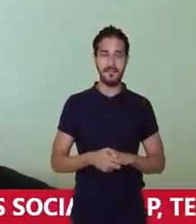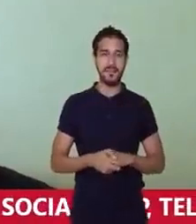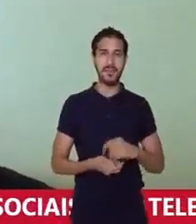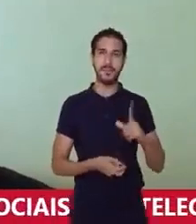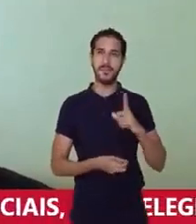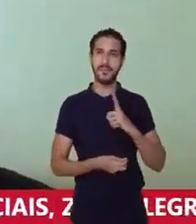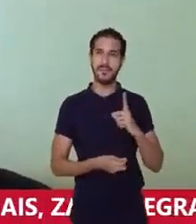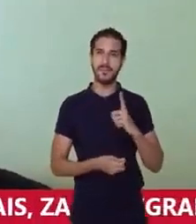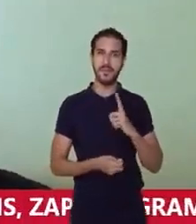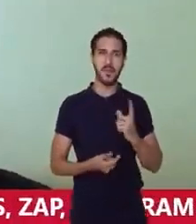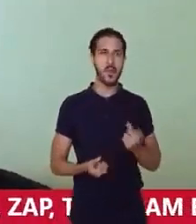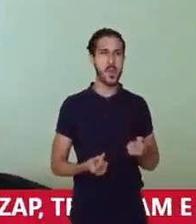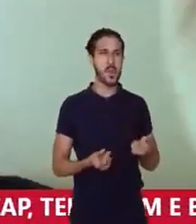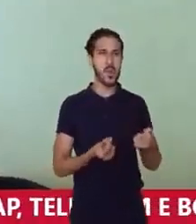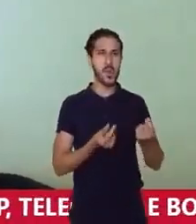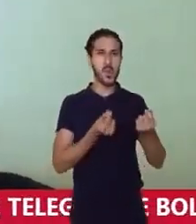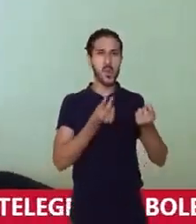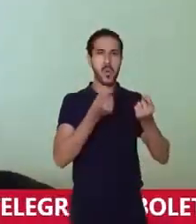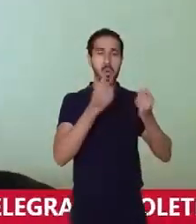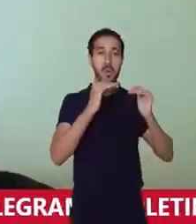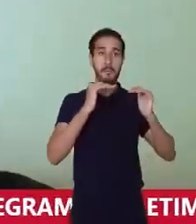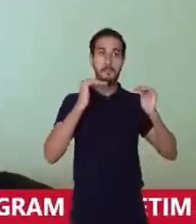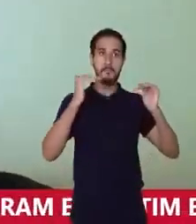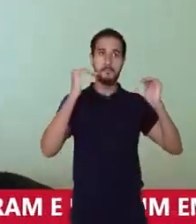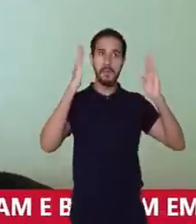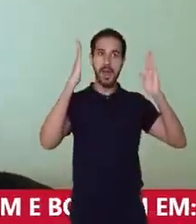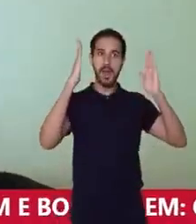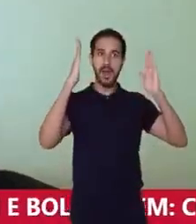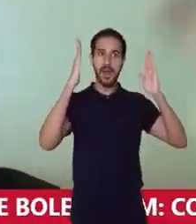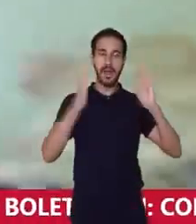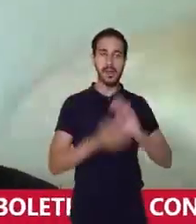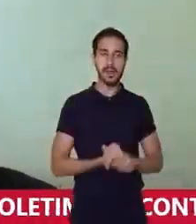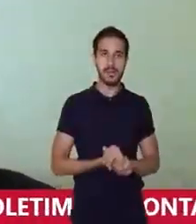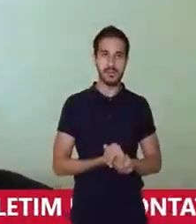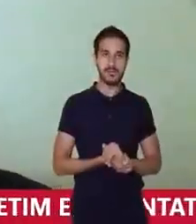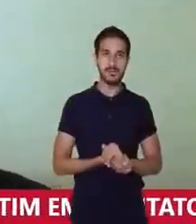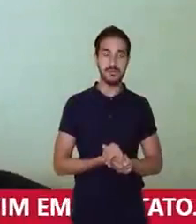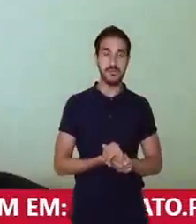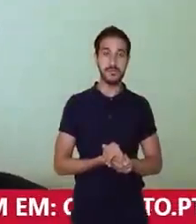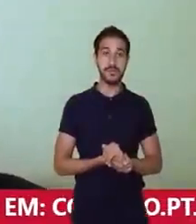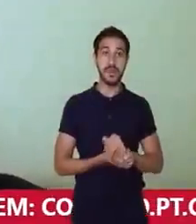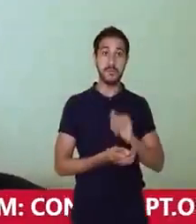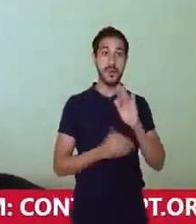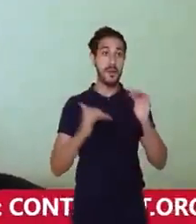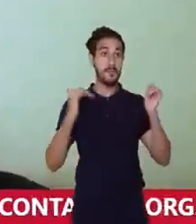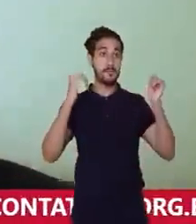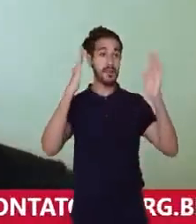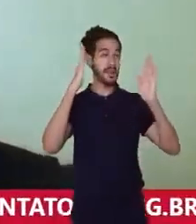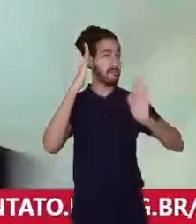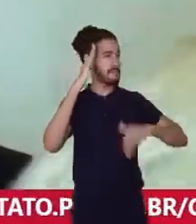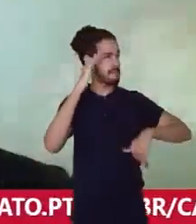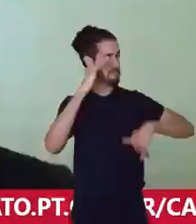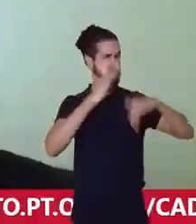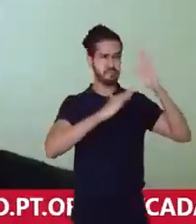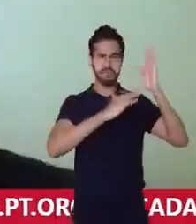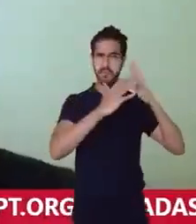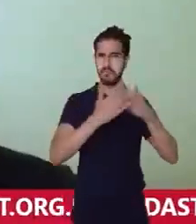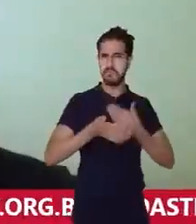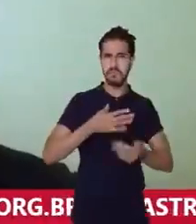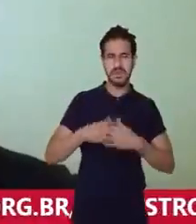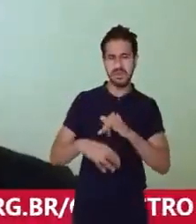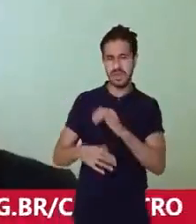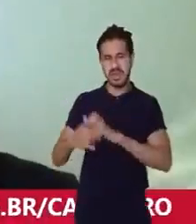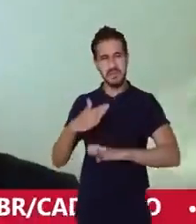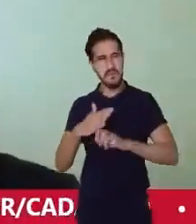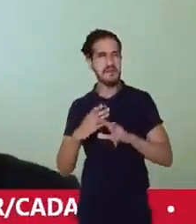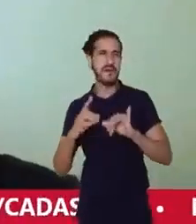ter uma lucratividade elevada, a mais elevada possível. Não interessa se a